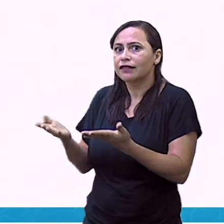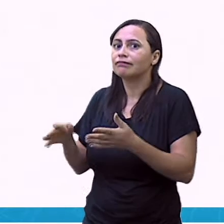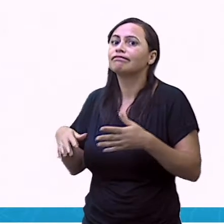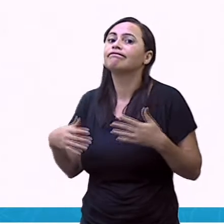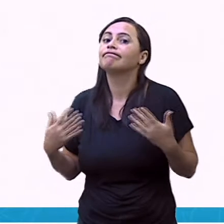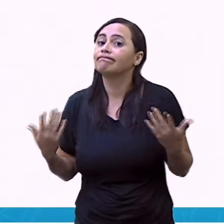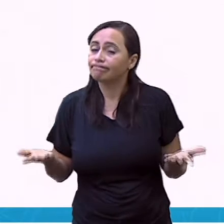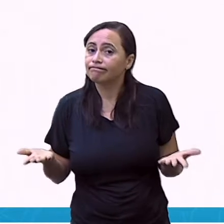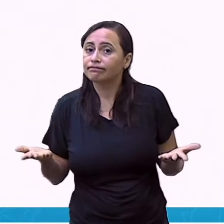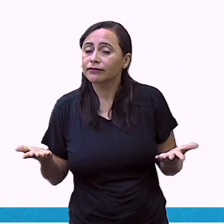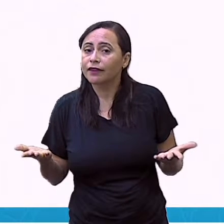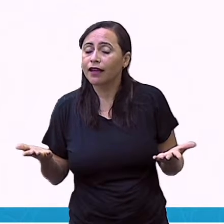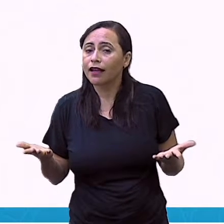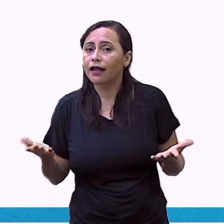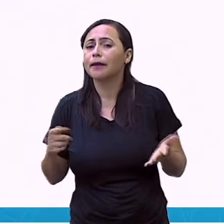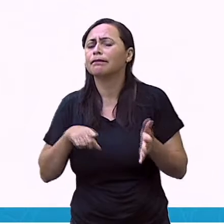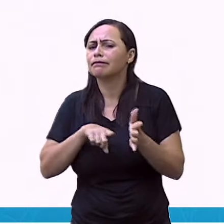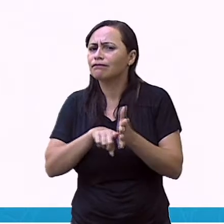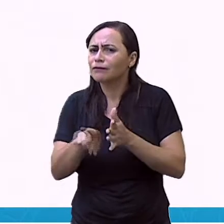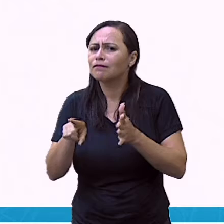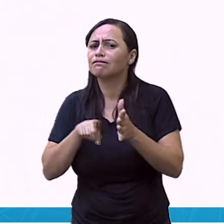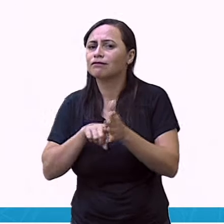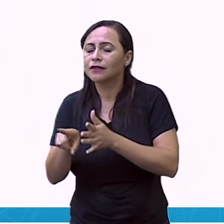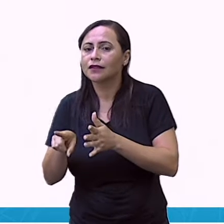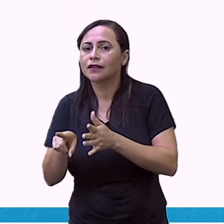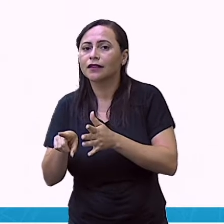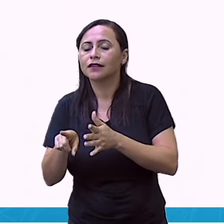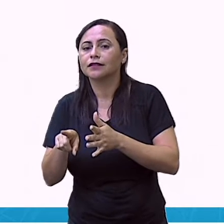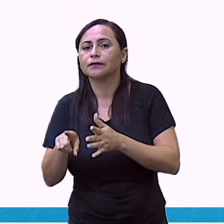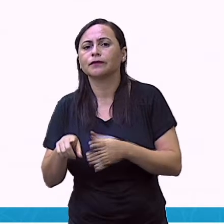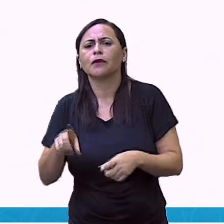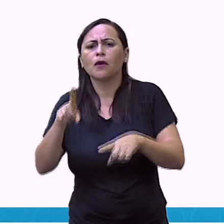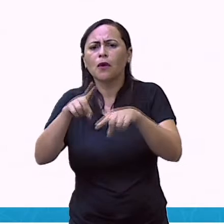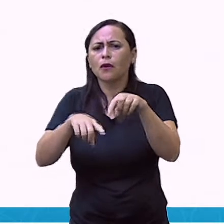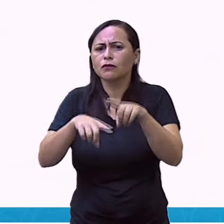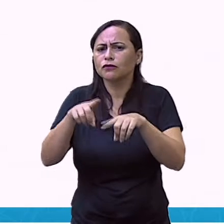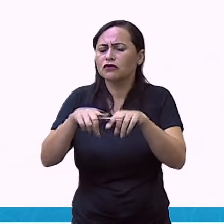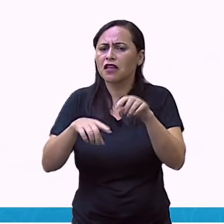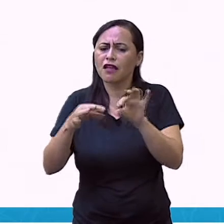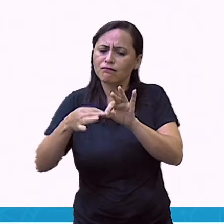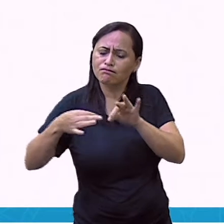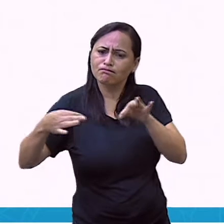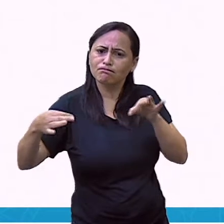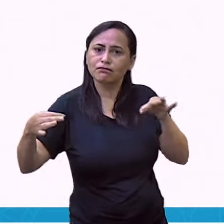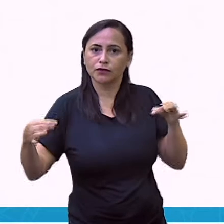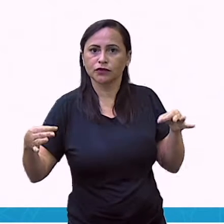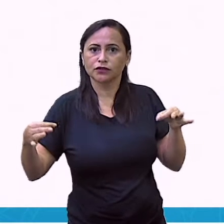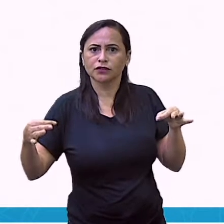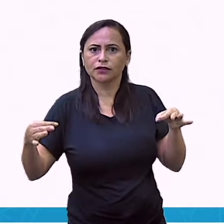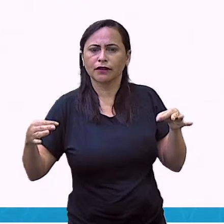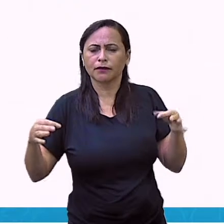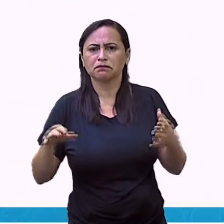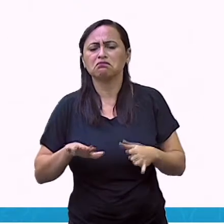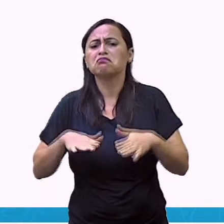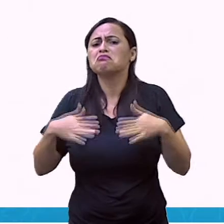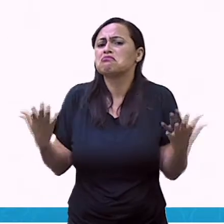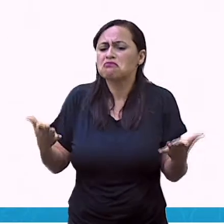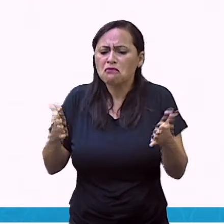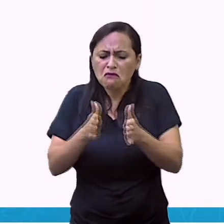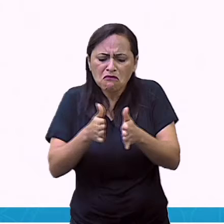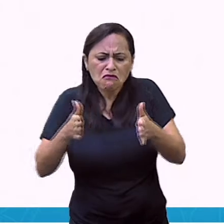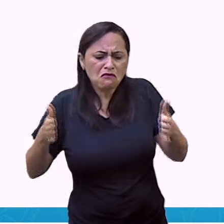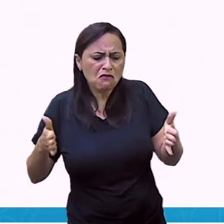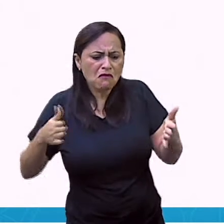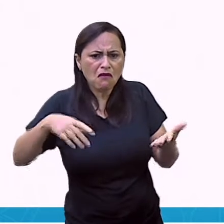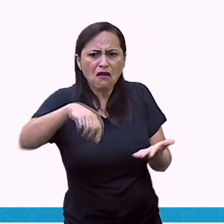que falamos quando estamos tratando sobre algum tipo de medida. Que tamanho tem este rolo?